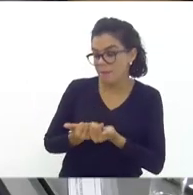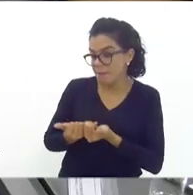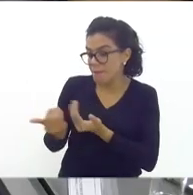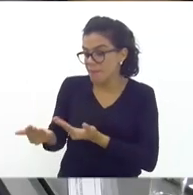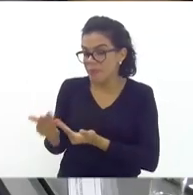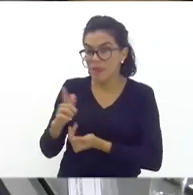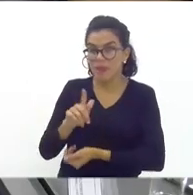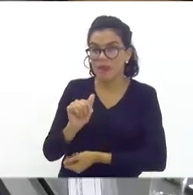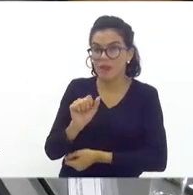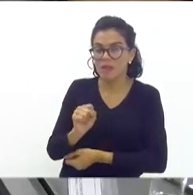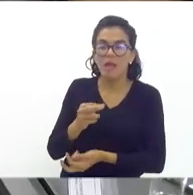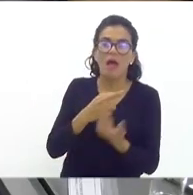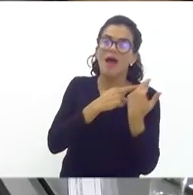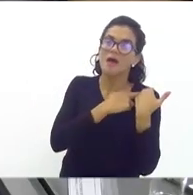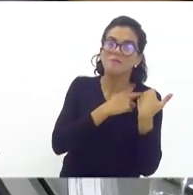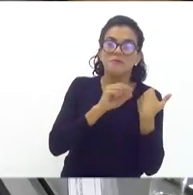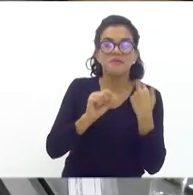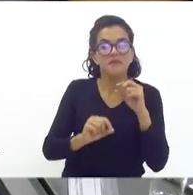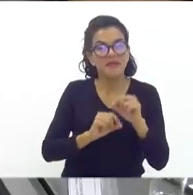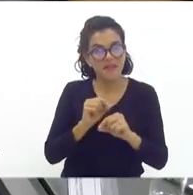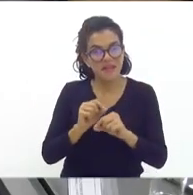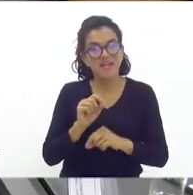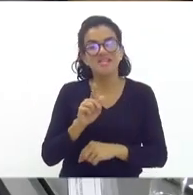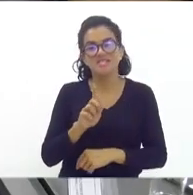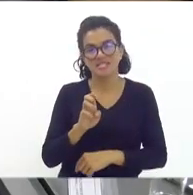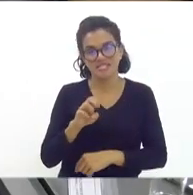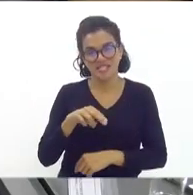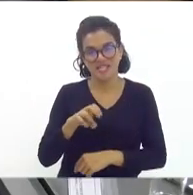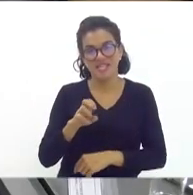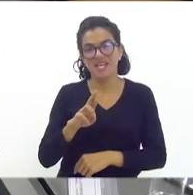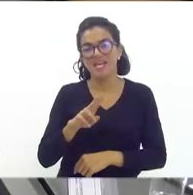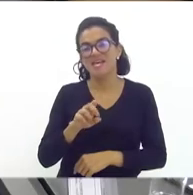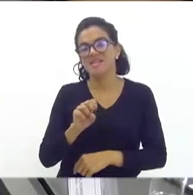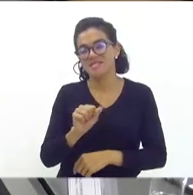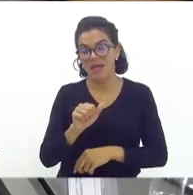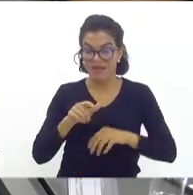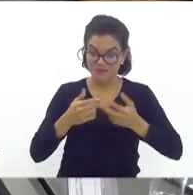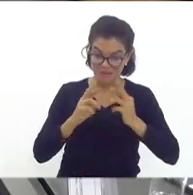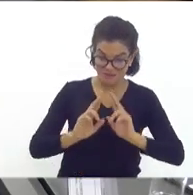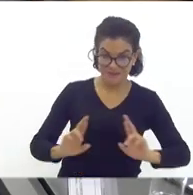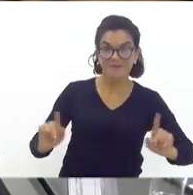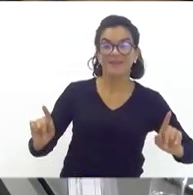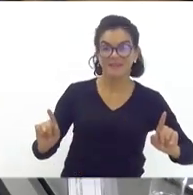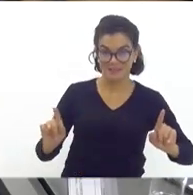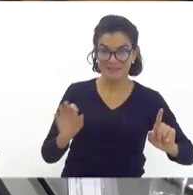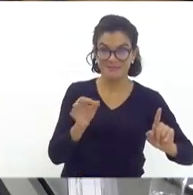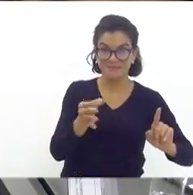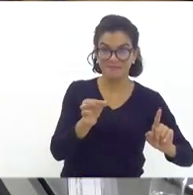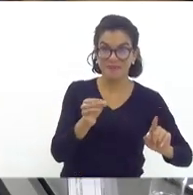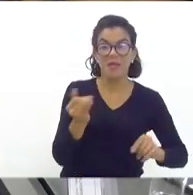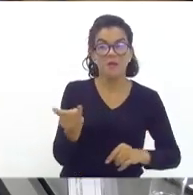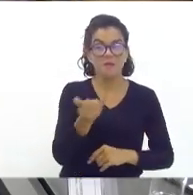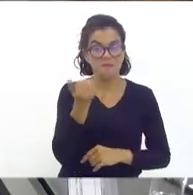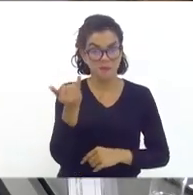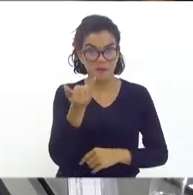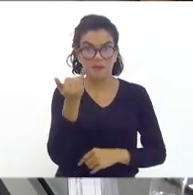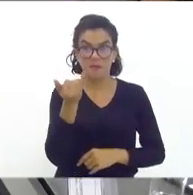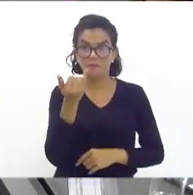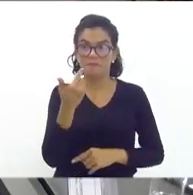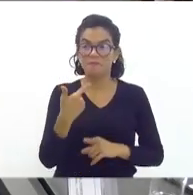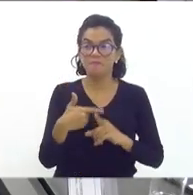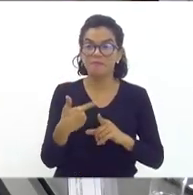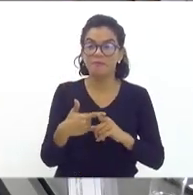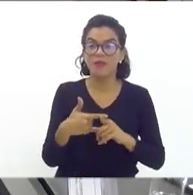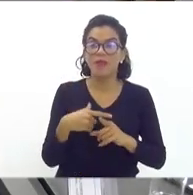passa a ser uma competência da da genesa são dois casos distintos gera